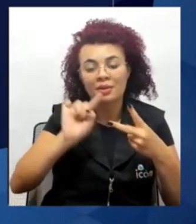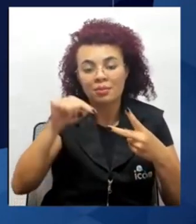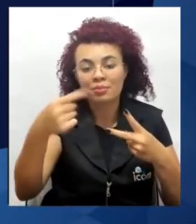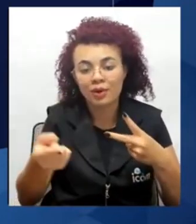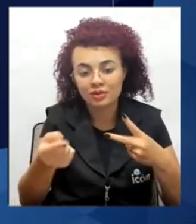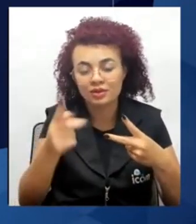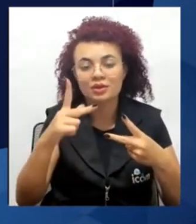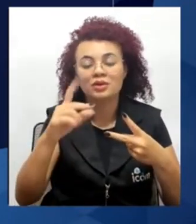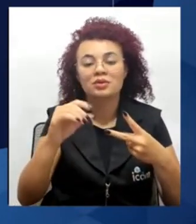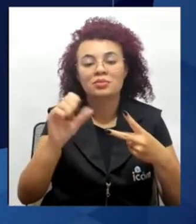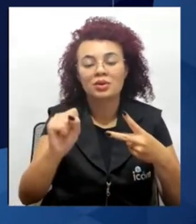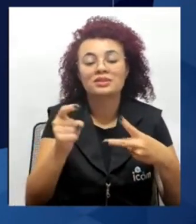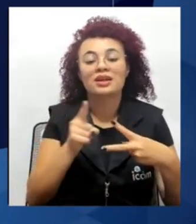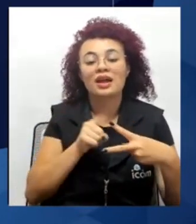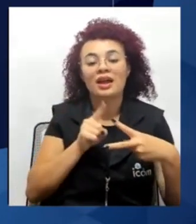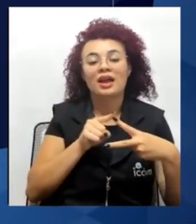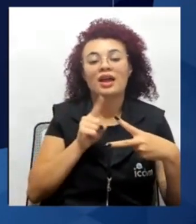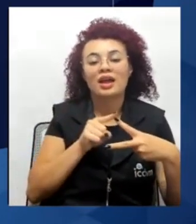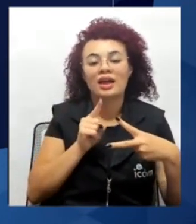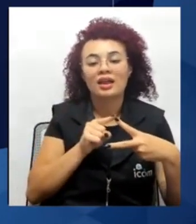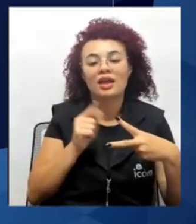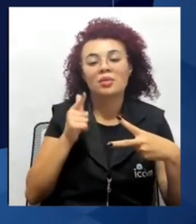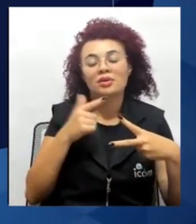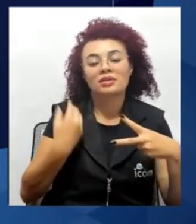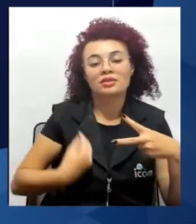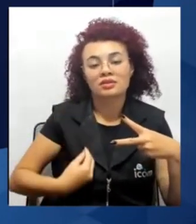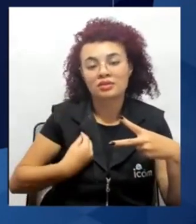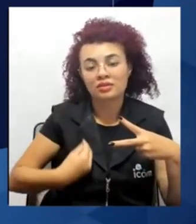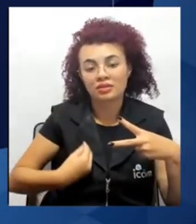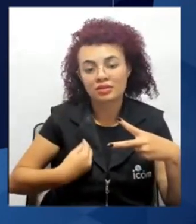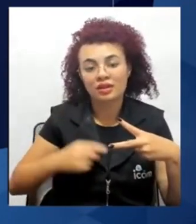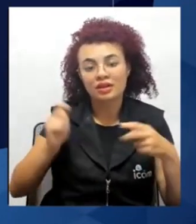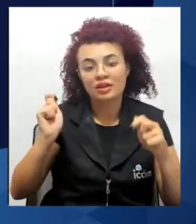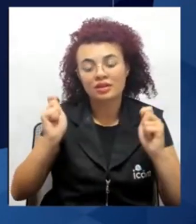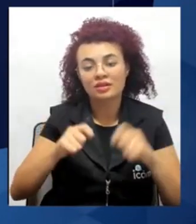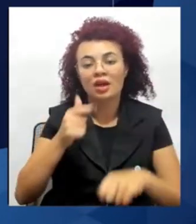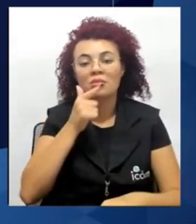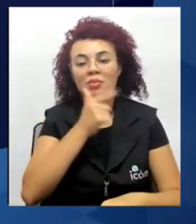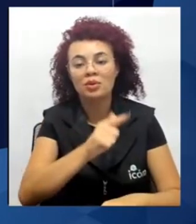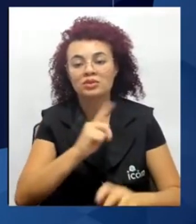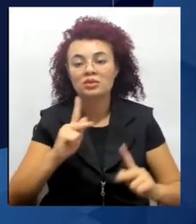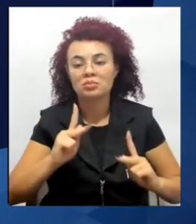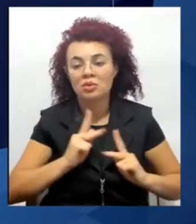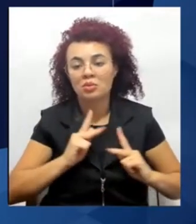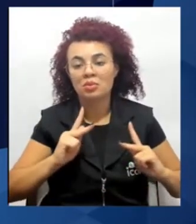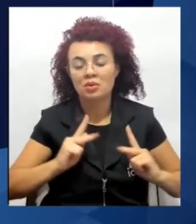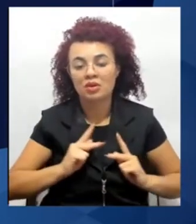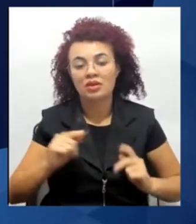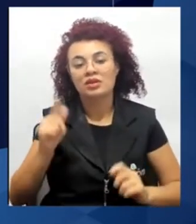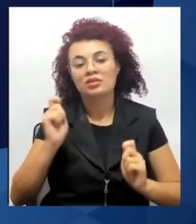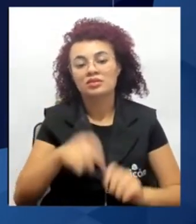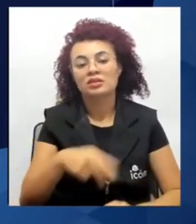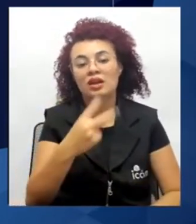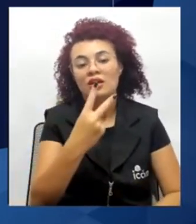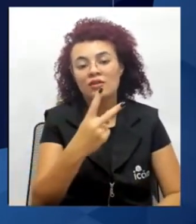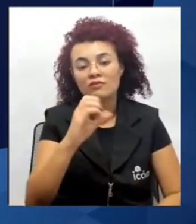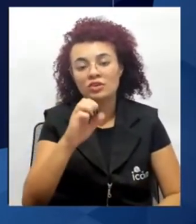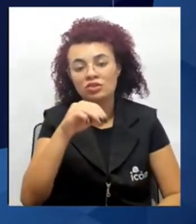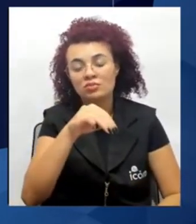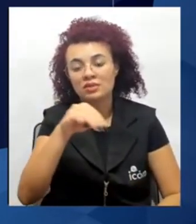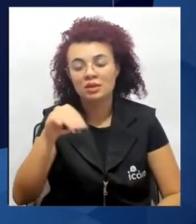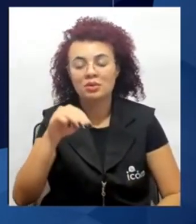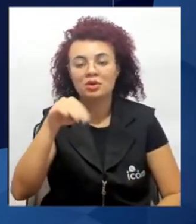definida pela presença concomitante da pressão média da artéria pulmonar, maior que 20 milímetros de mercúrio, pressão de oclusão do capilar